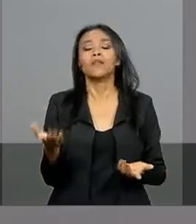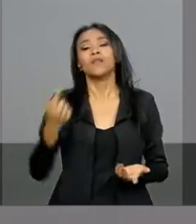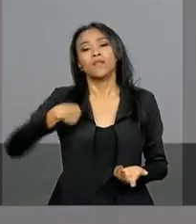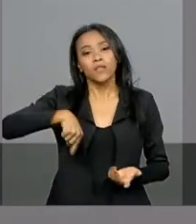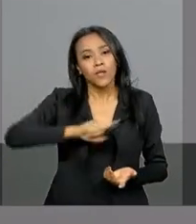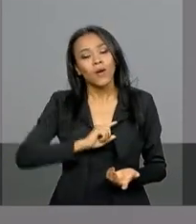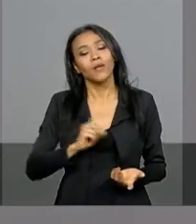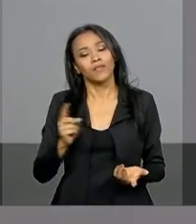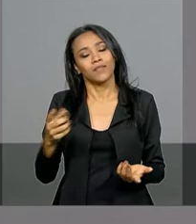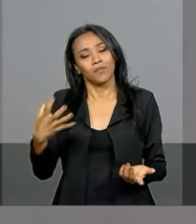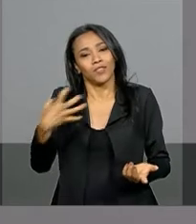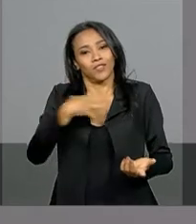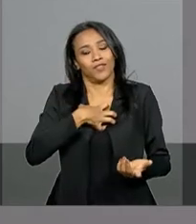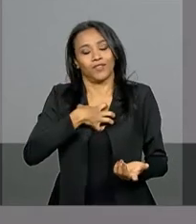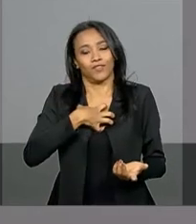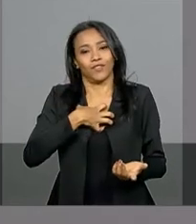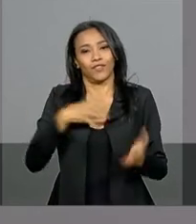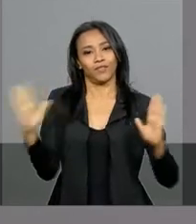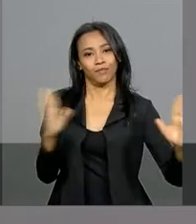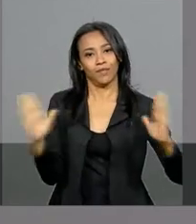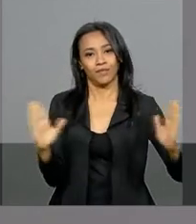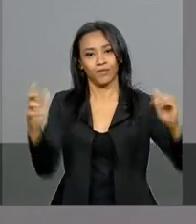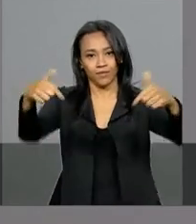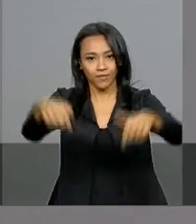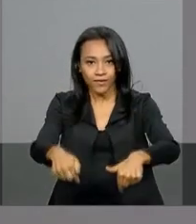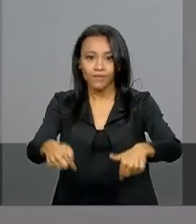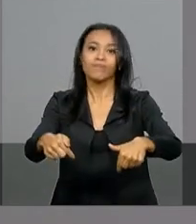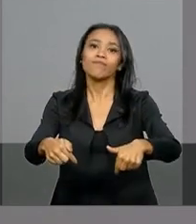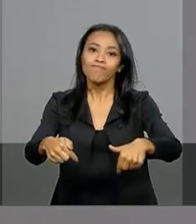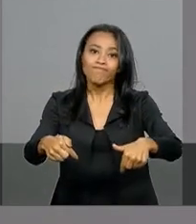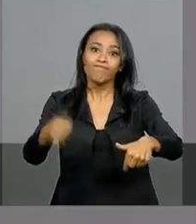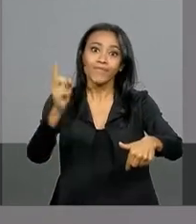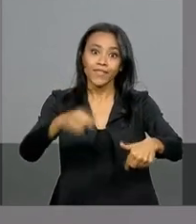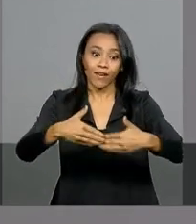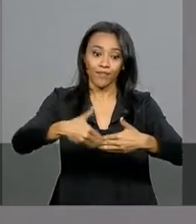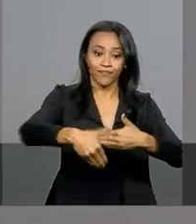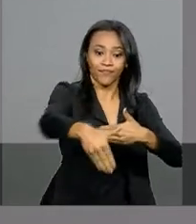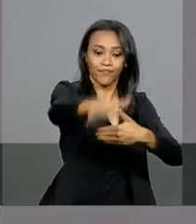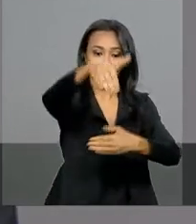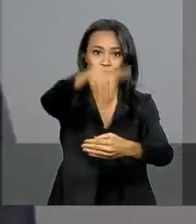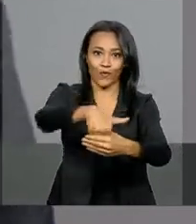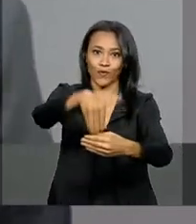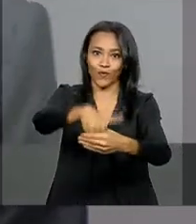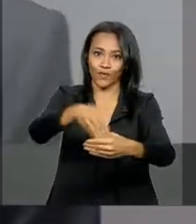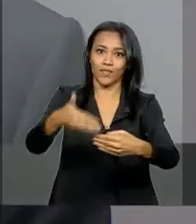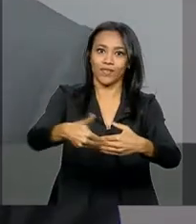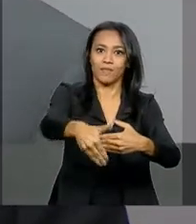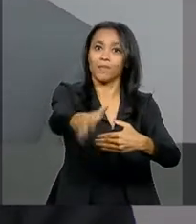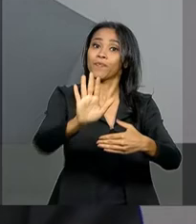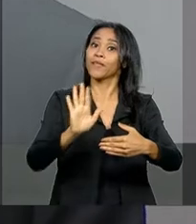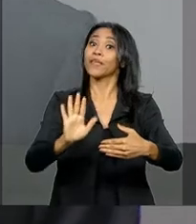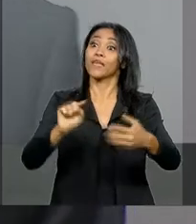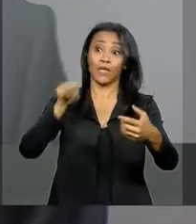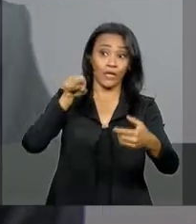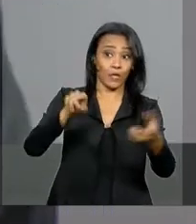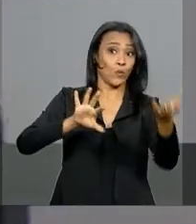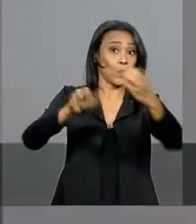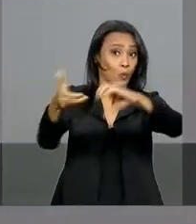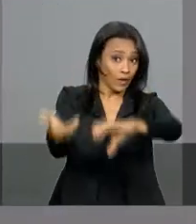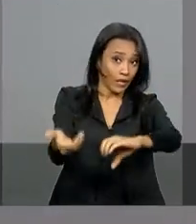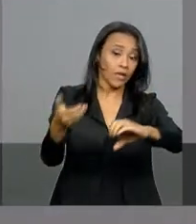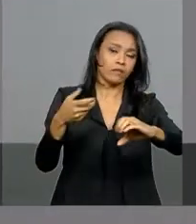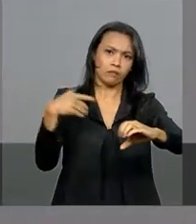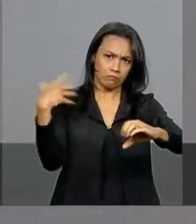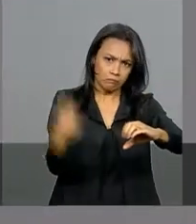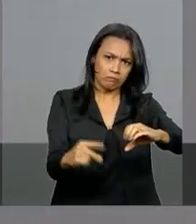por este momento por este momento do batismo das urnas mas o fato é que o congresso nacional vem desempenhando